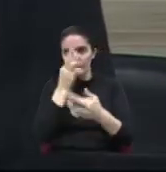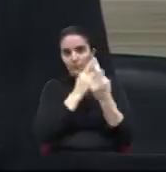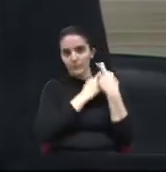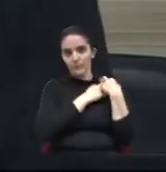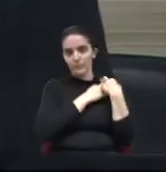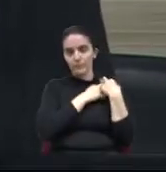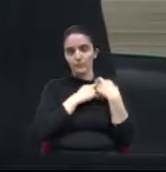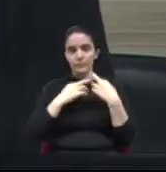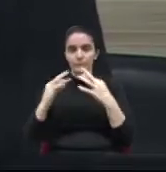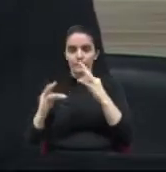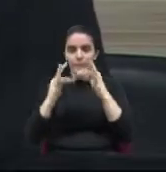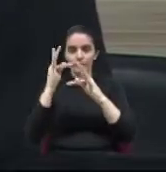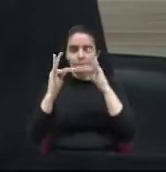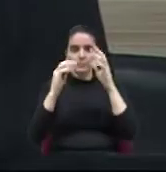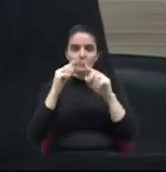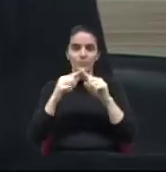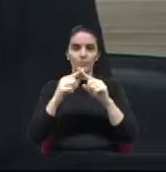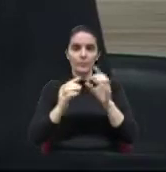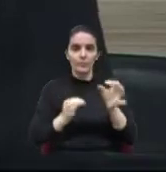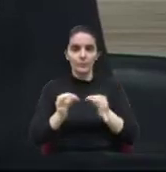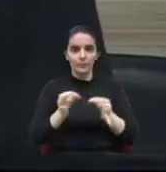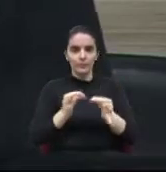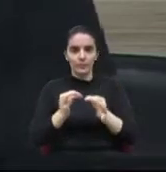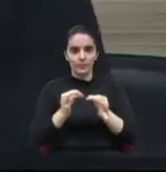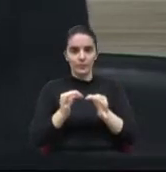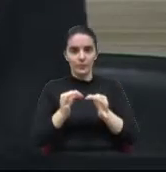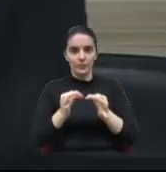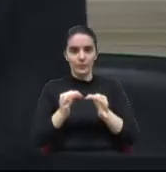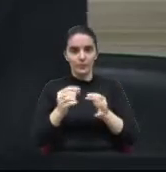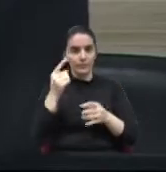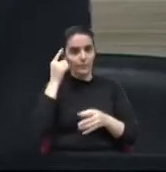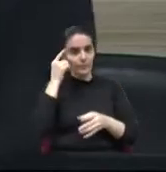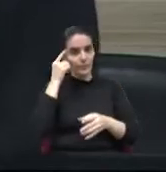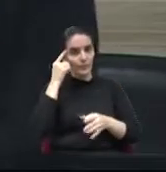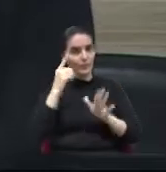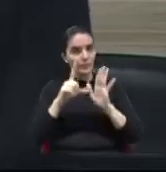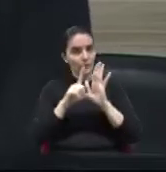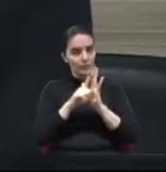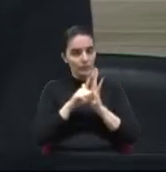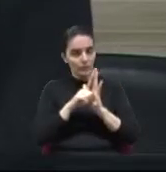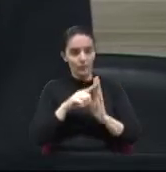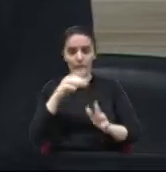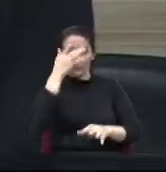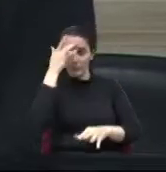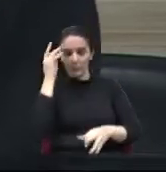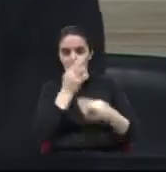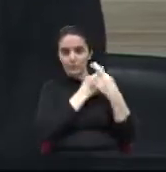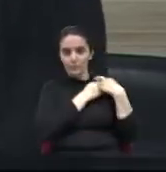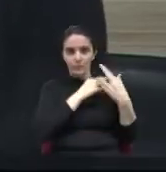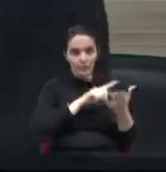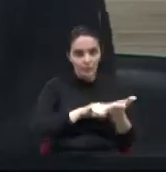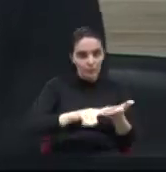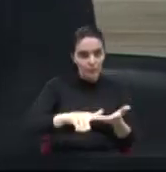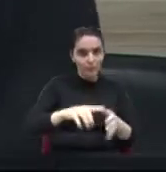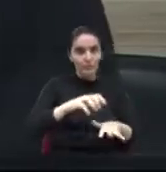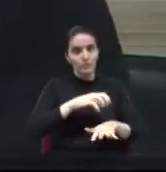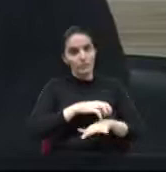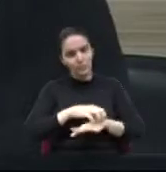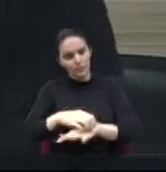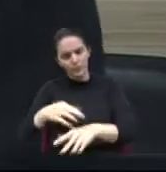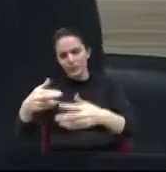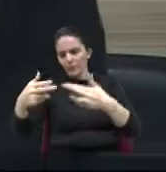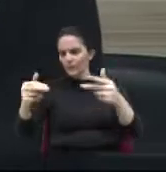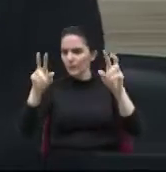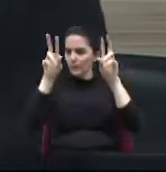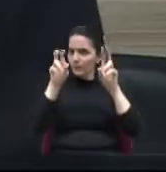esse projeto ele é todo baseado em legislações da vigilância sanitária e da mobilidade. São vários